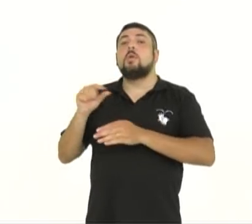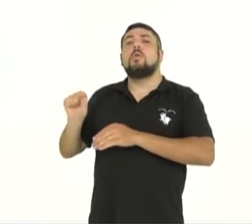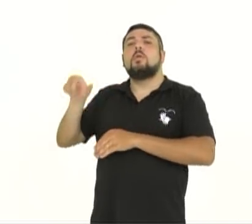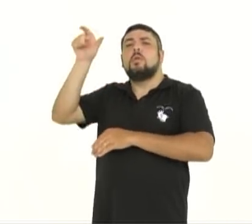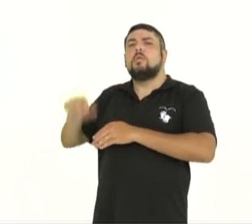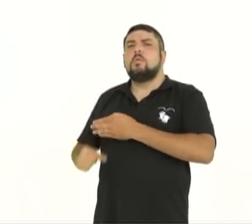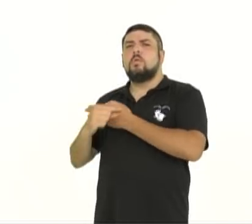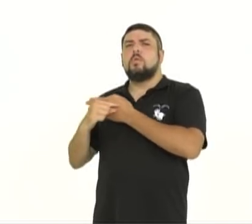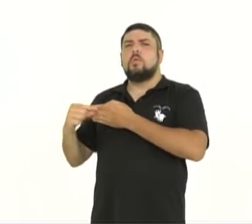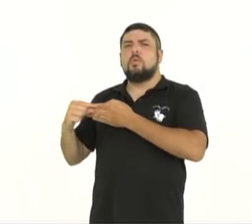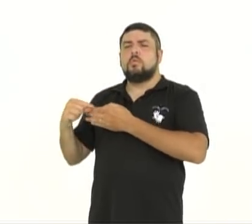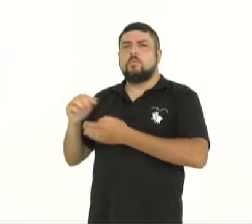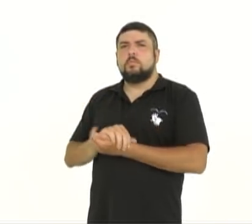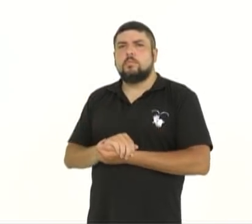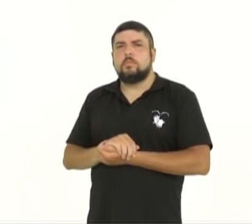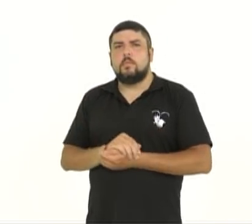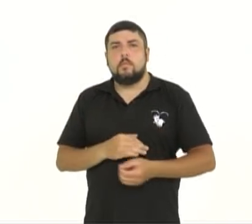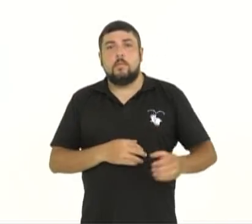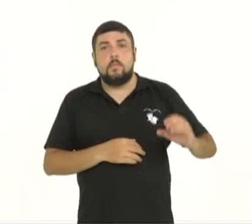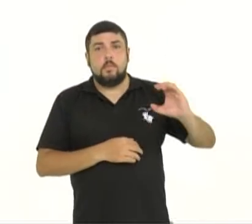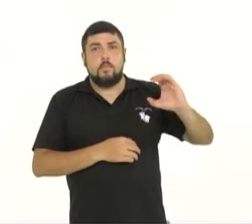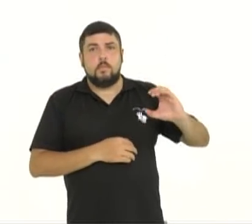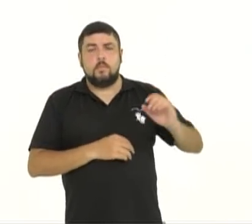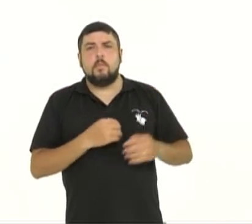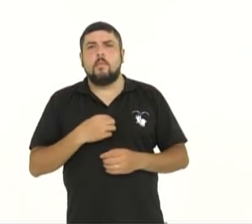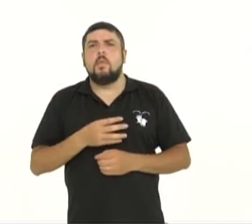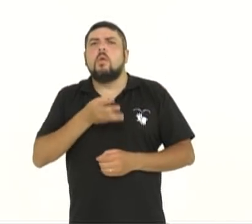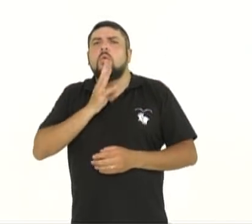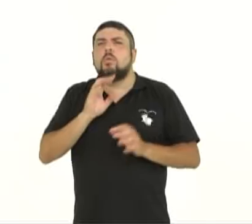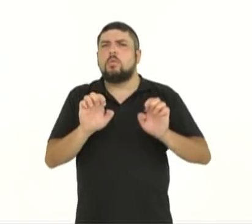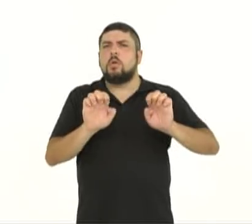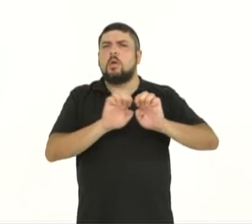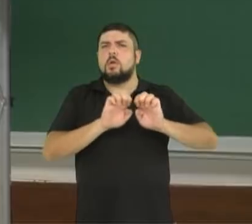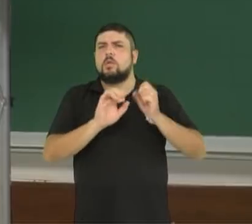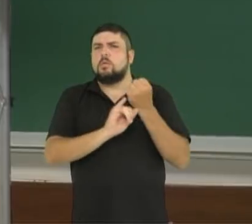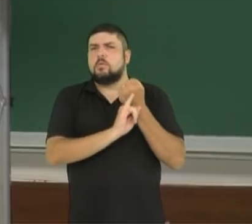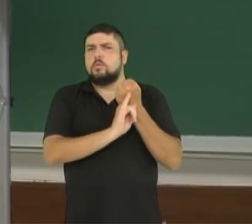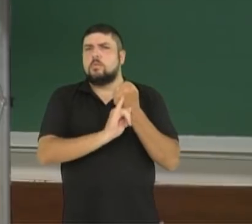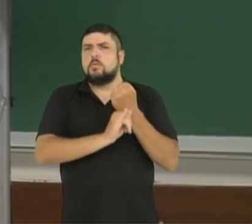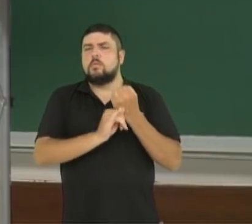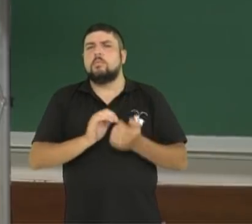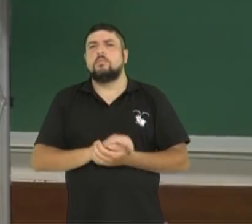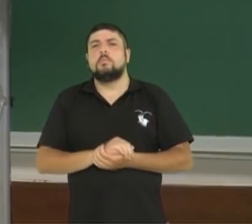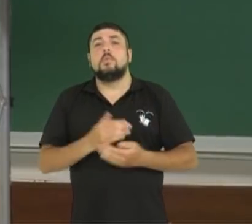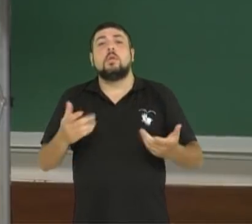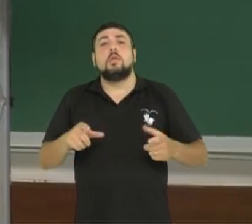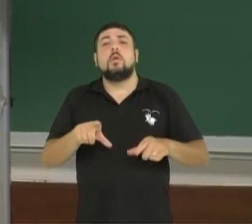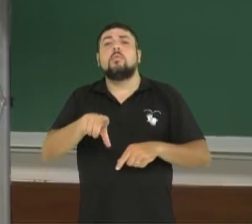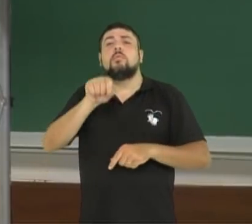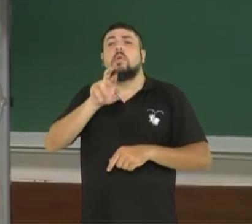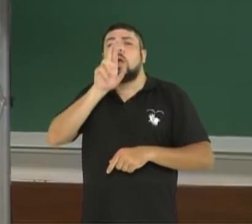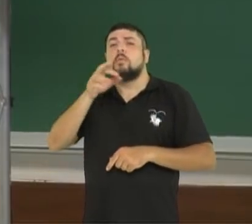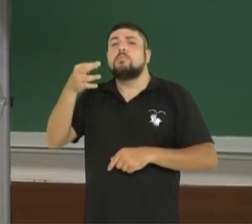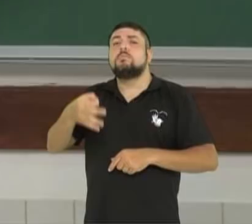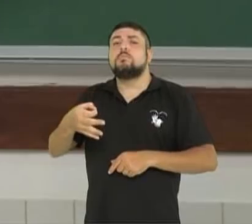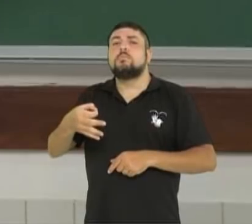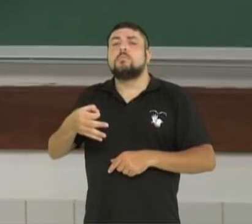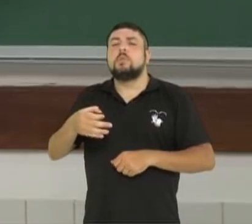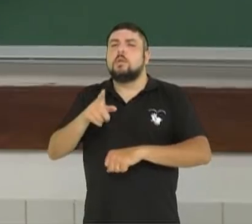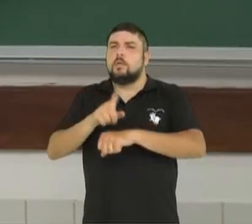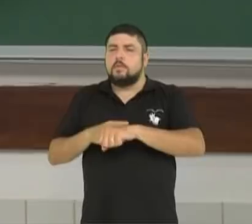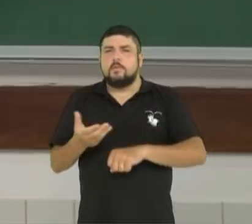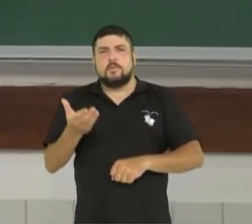Veríssimo. Ou C, reconhecer a estrutura composicional de uma crônica. E agora, qual alternativa vocês vão assinalar? Mais